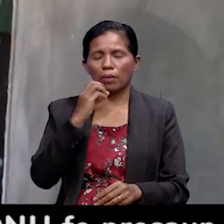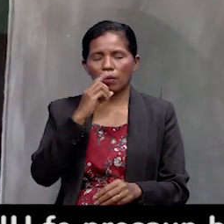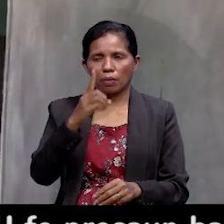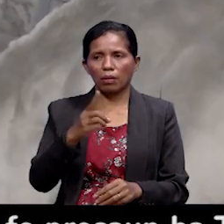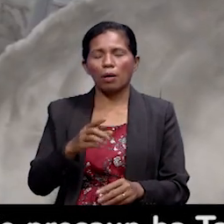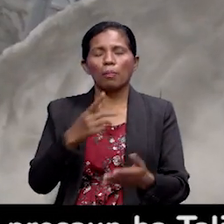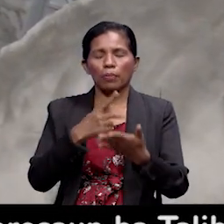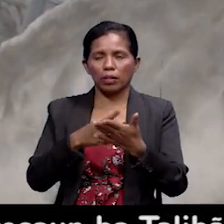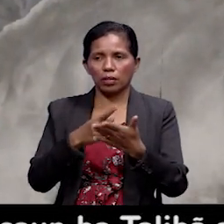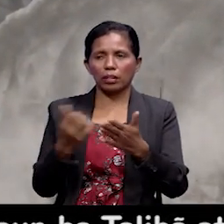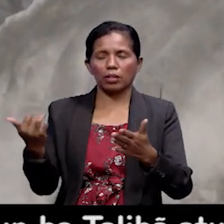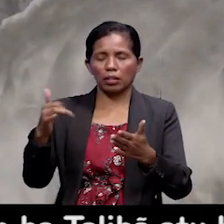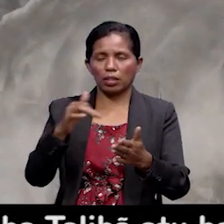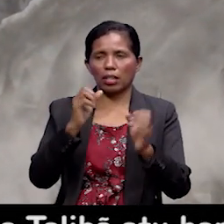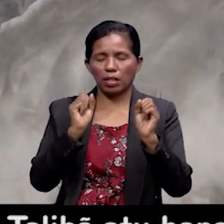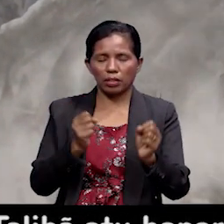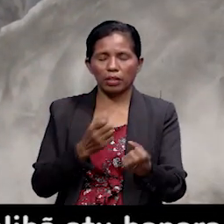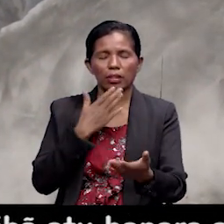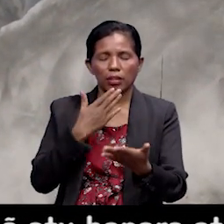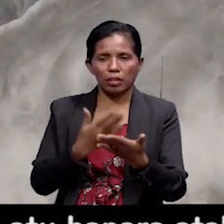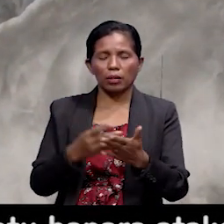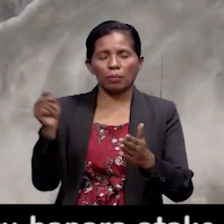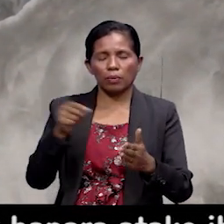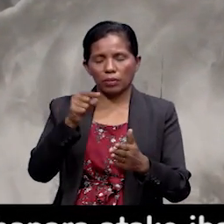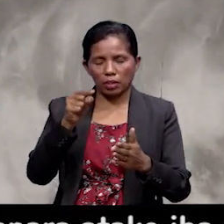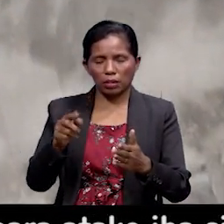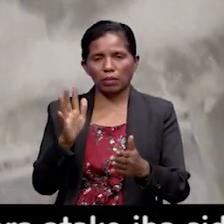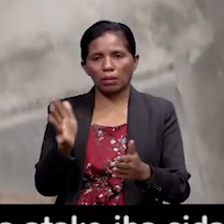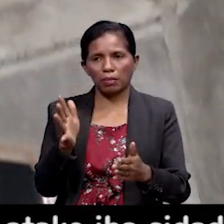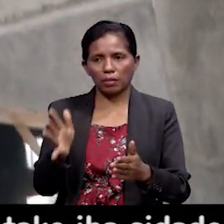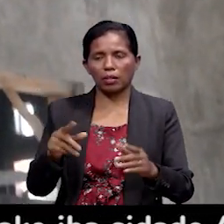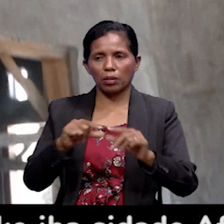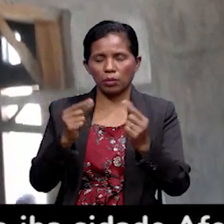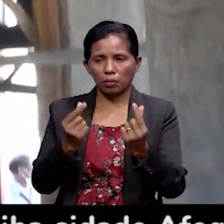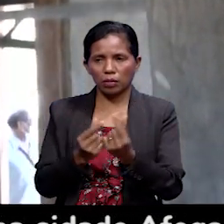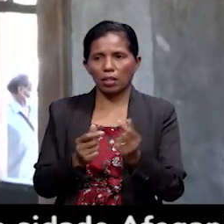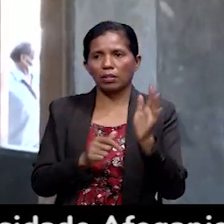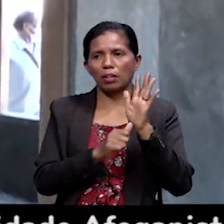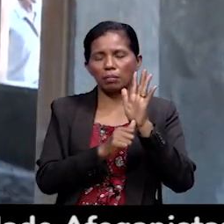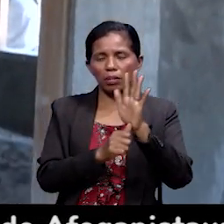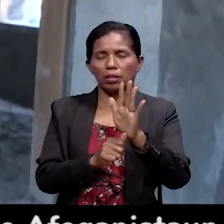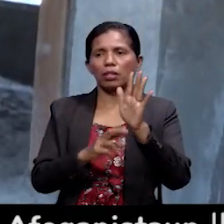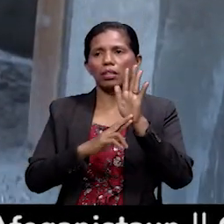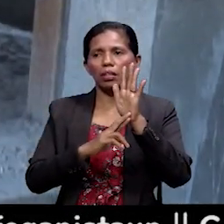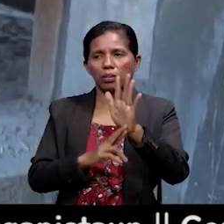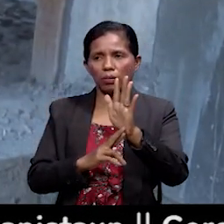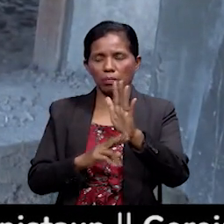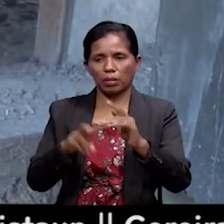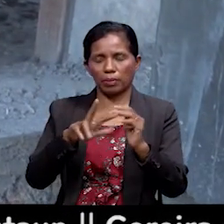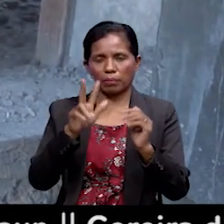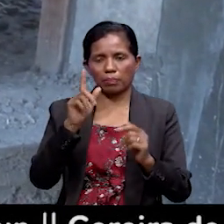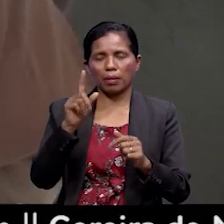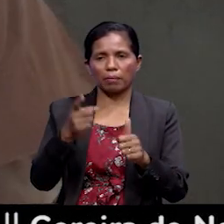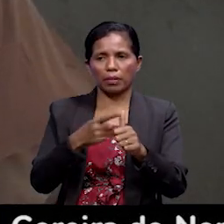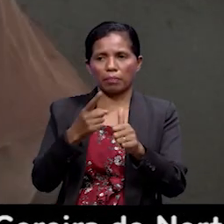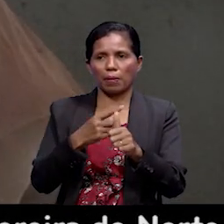Sira Nebemak Nia Progresso atinge 1% Limanulu, Equipa Sira apresenta relatório para fase da Uluk Nian.